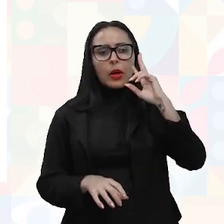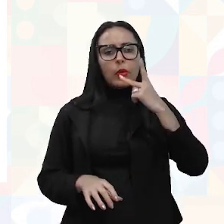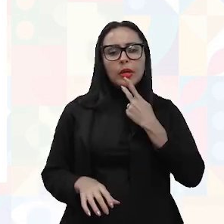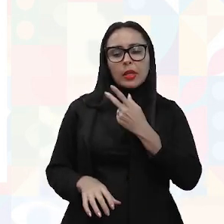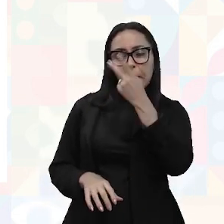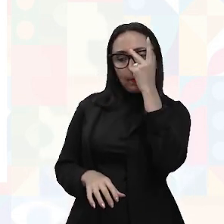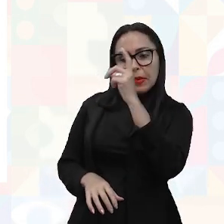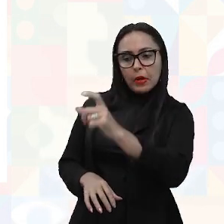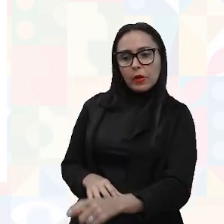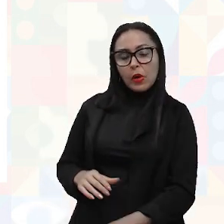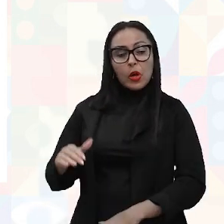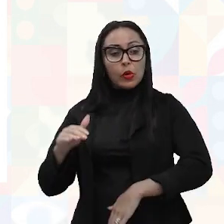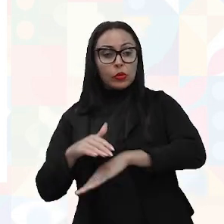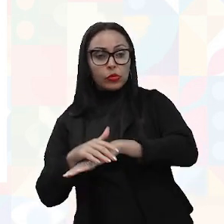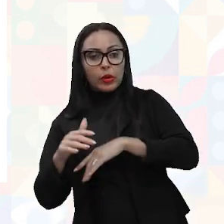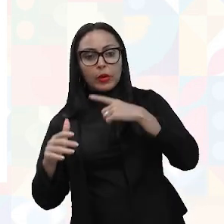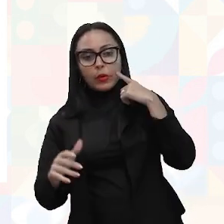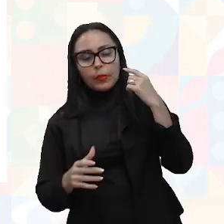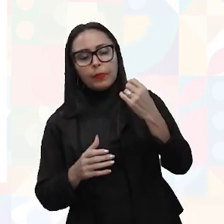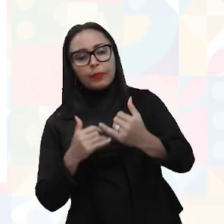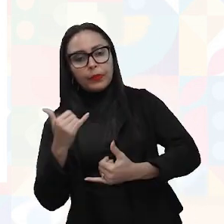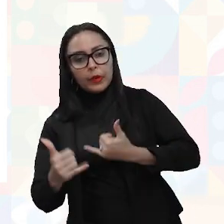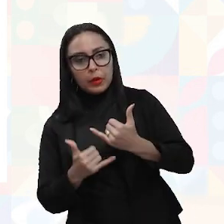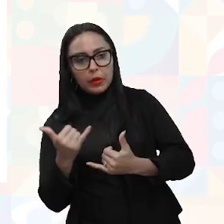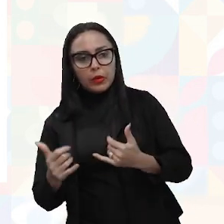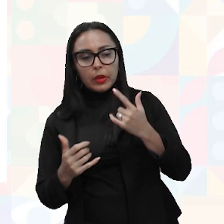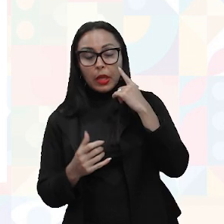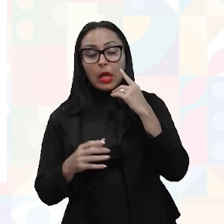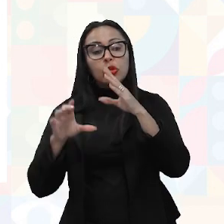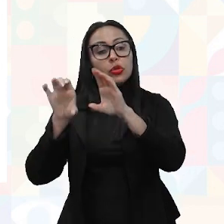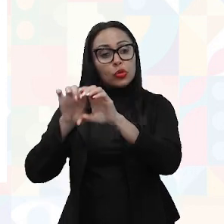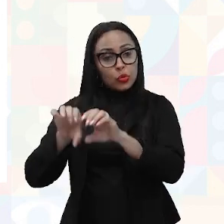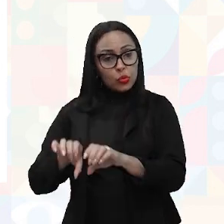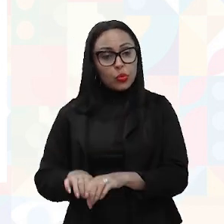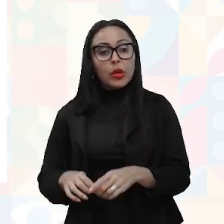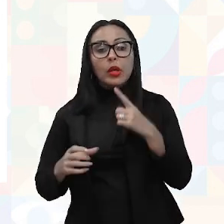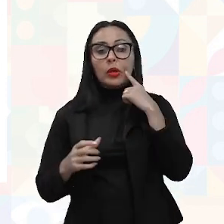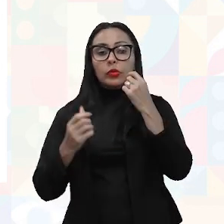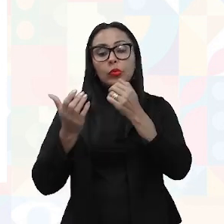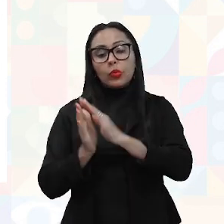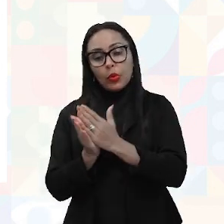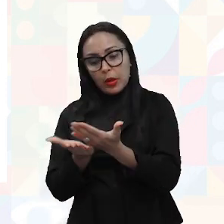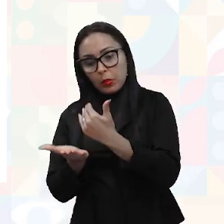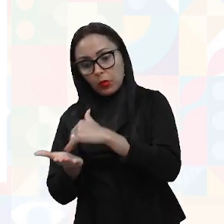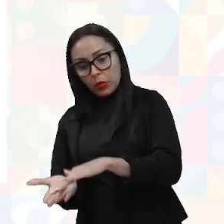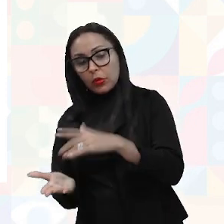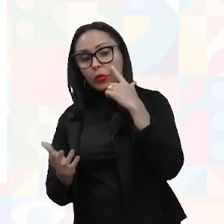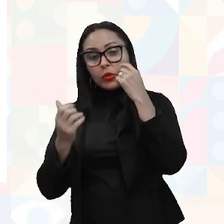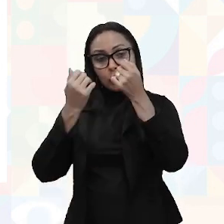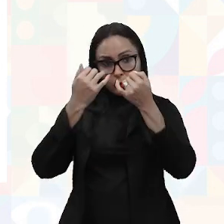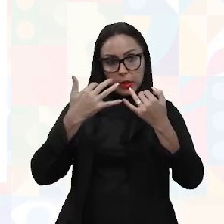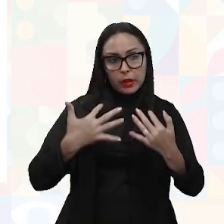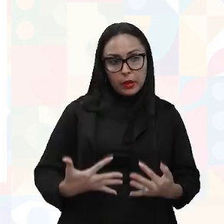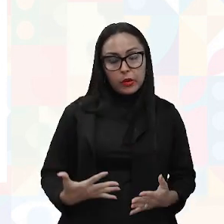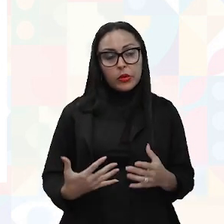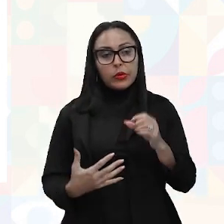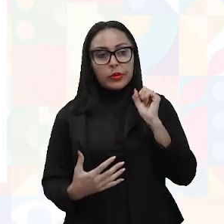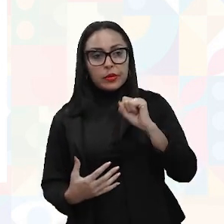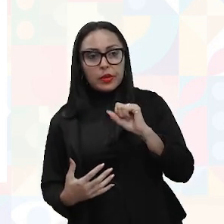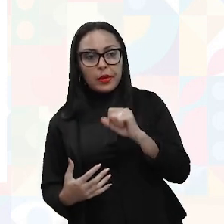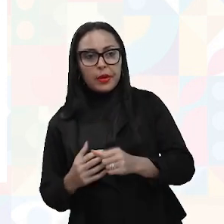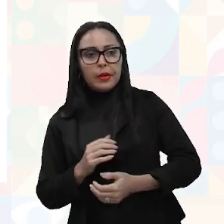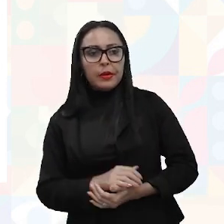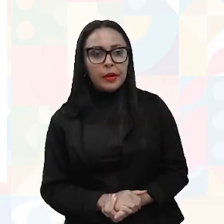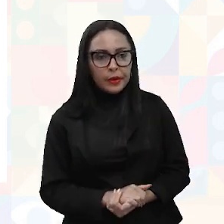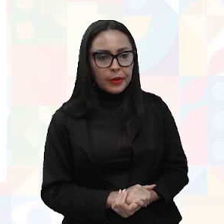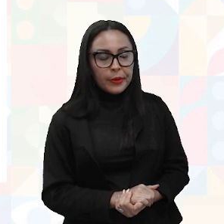jogador. Inclusive, num e-book eu trago um pouco sobre essas estruturas, sobre o seu jogo, sobre o que é o jogo, transforma o jogo em jogo.